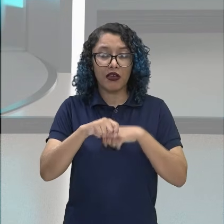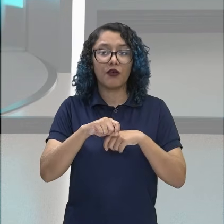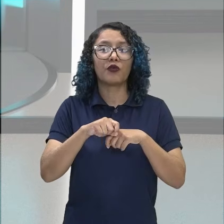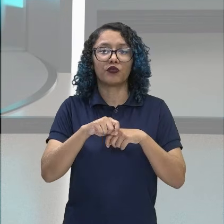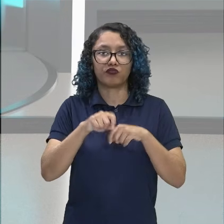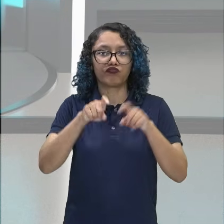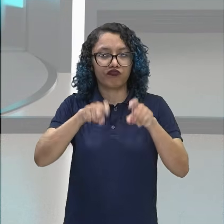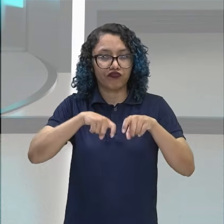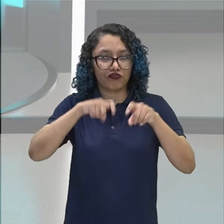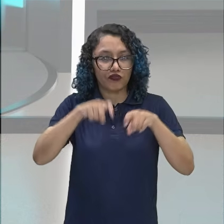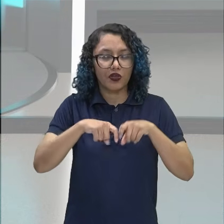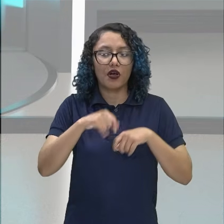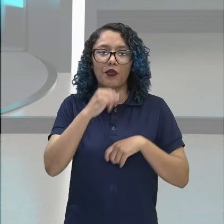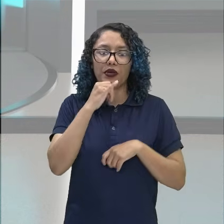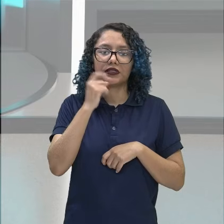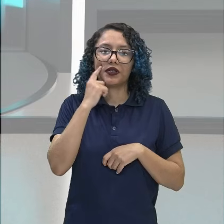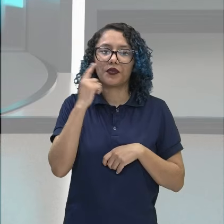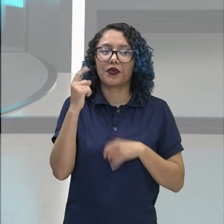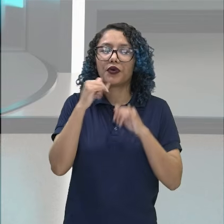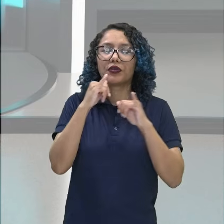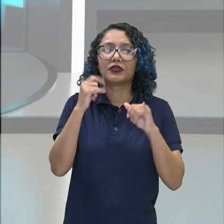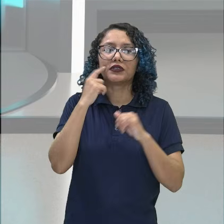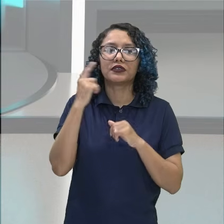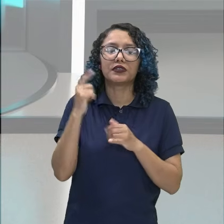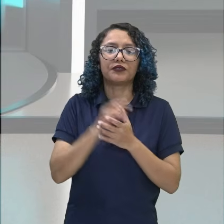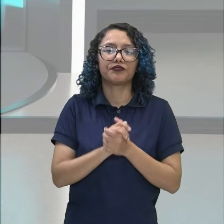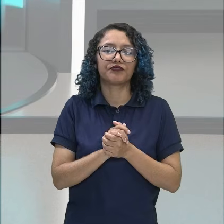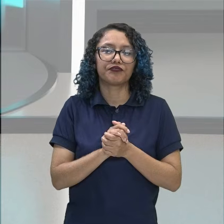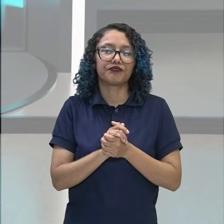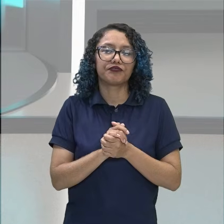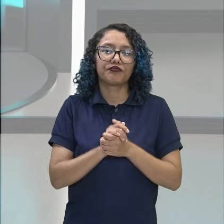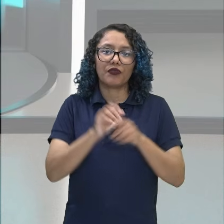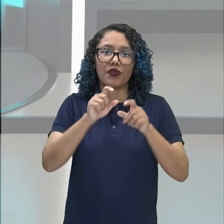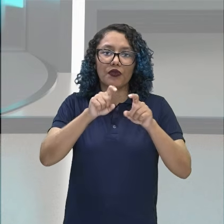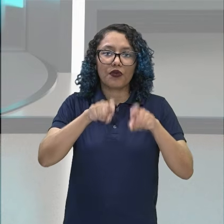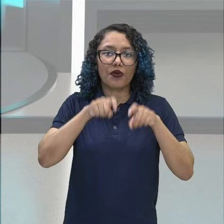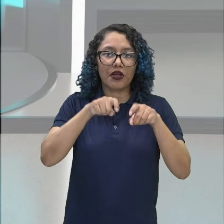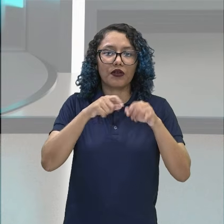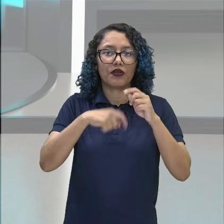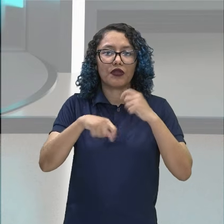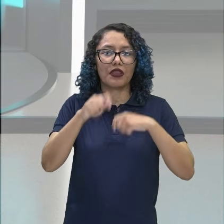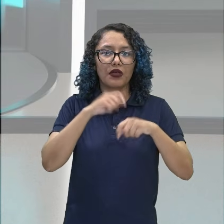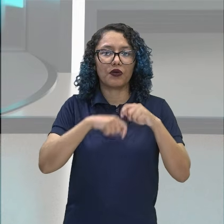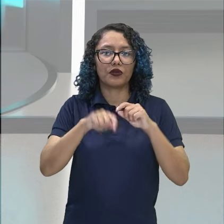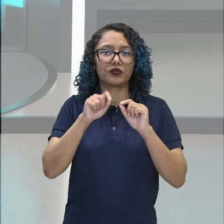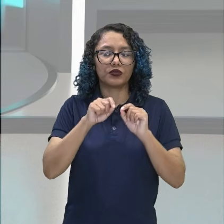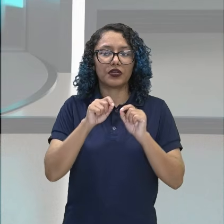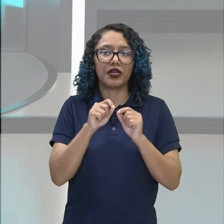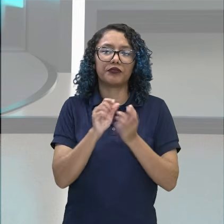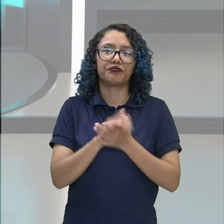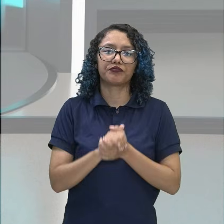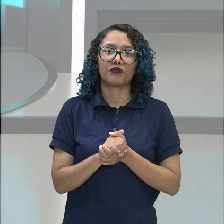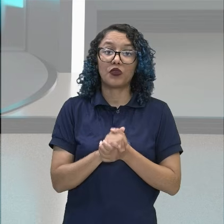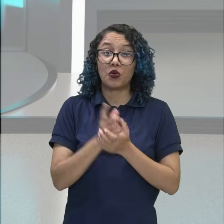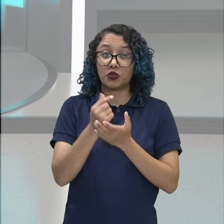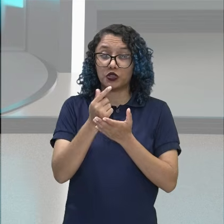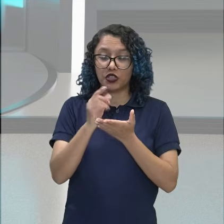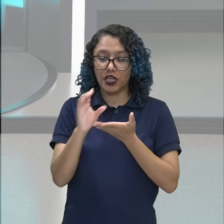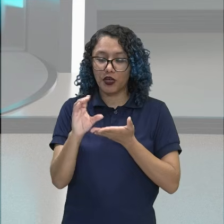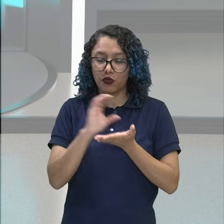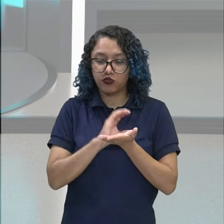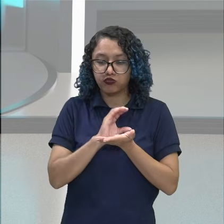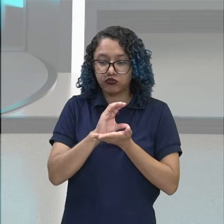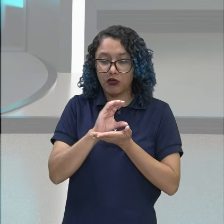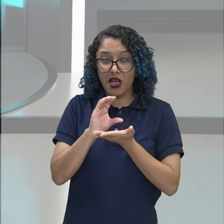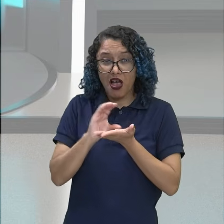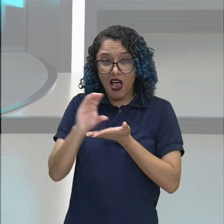nesta notícia, nós temos assim, agronegócio fica com quase todo o dinheiro de programa de apoio à agricultura